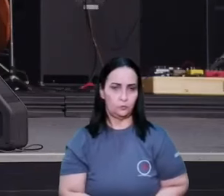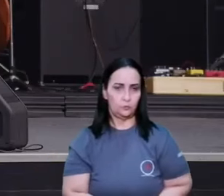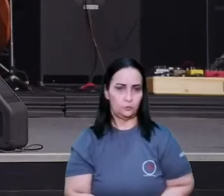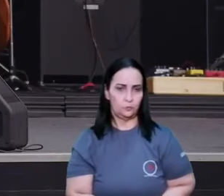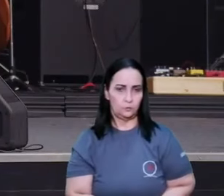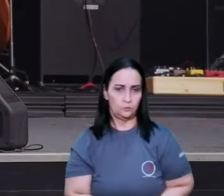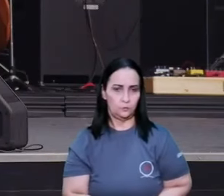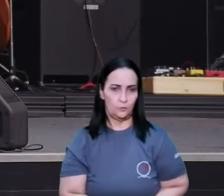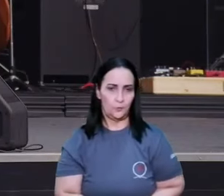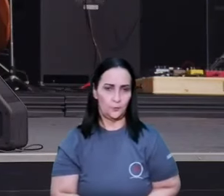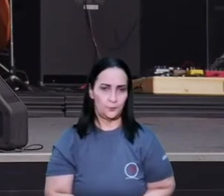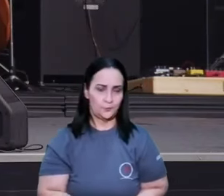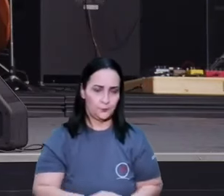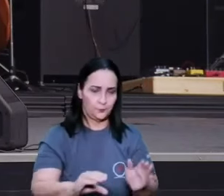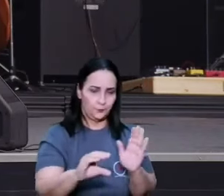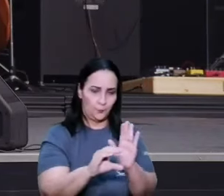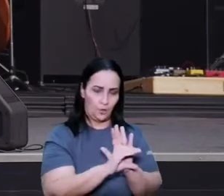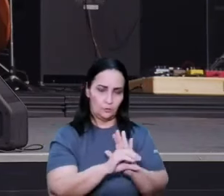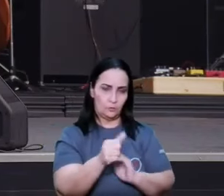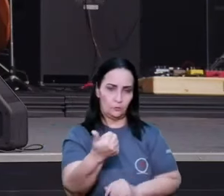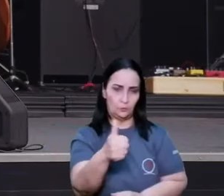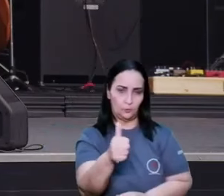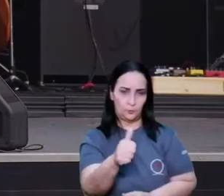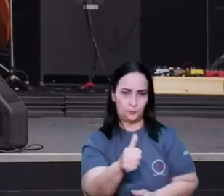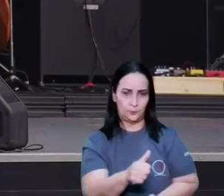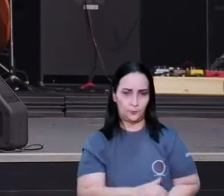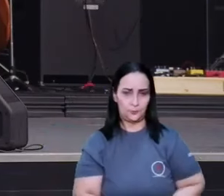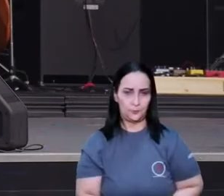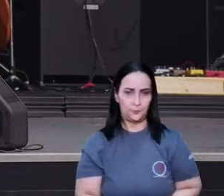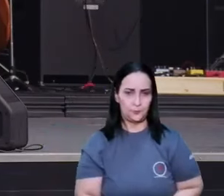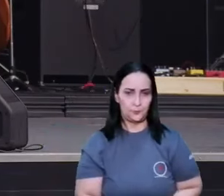João Capítulo de número 11